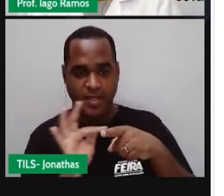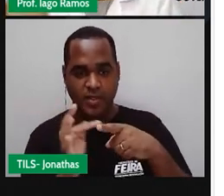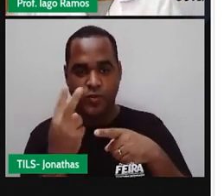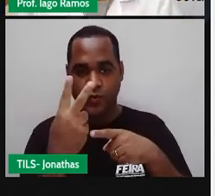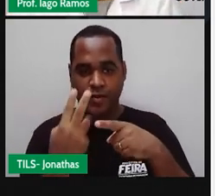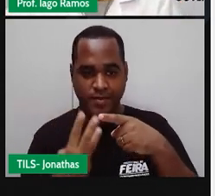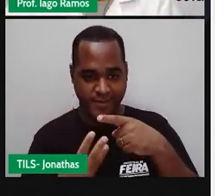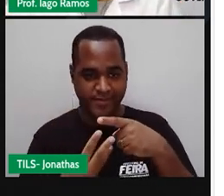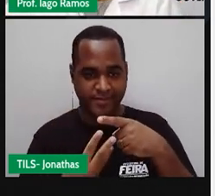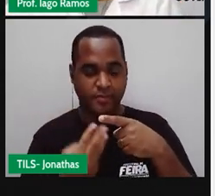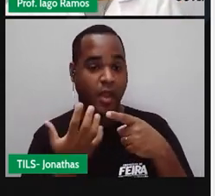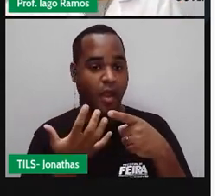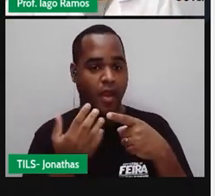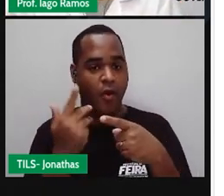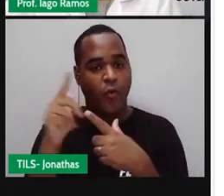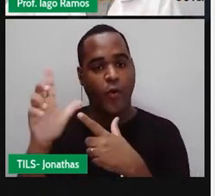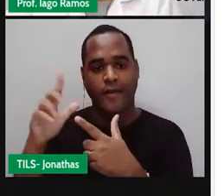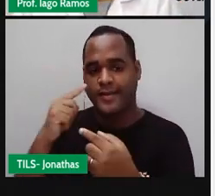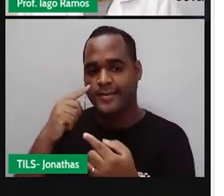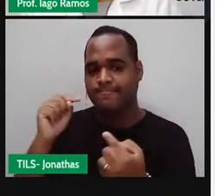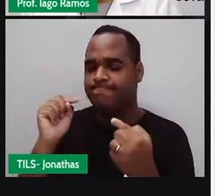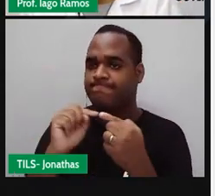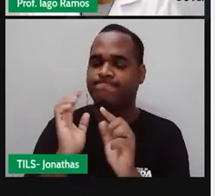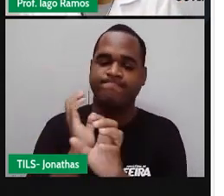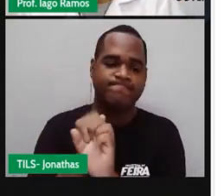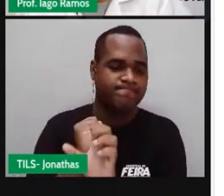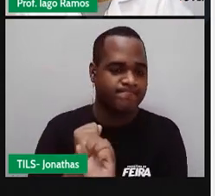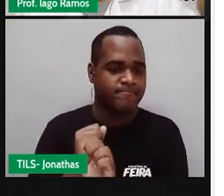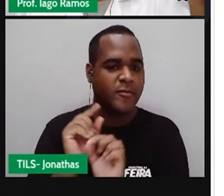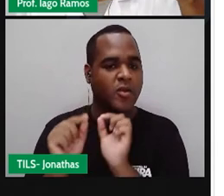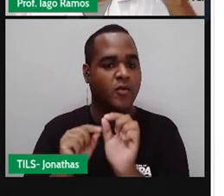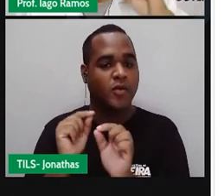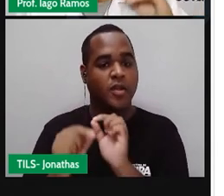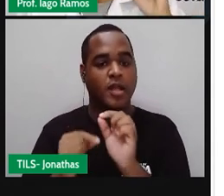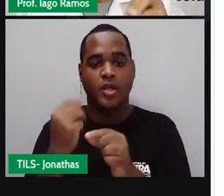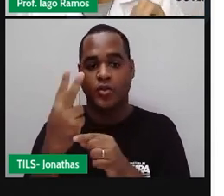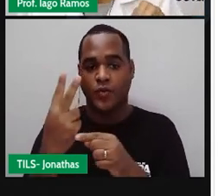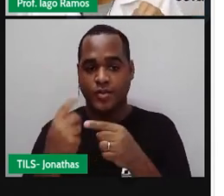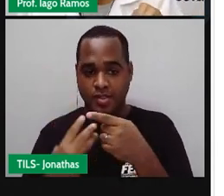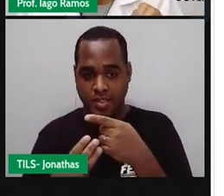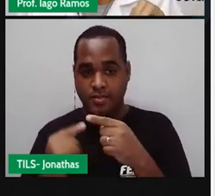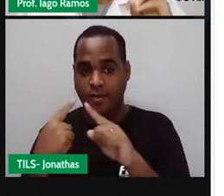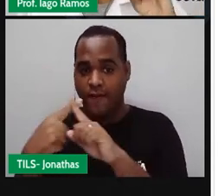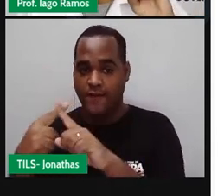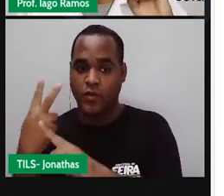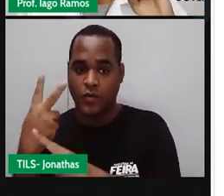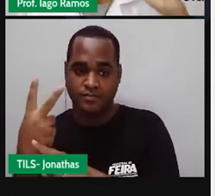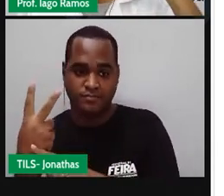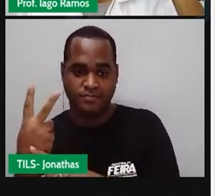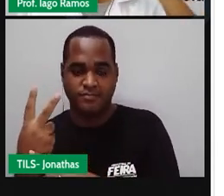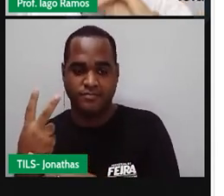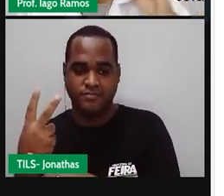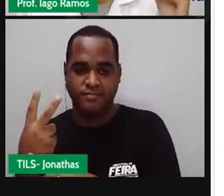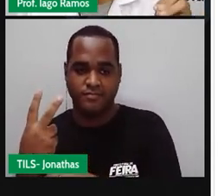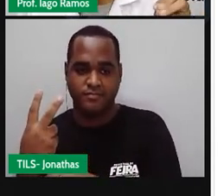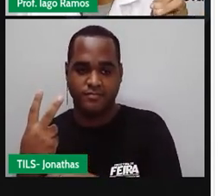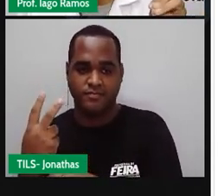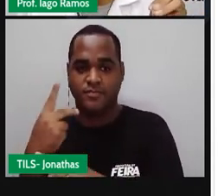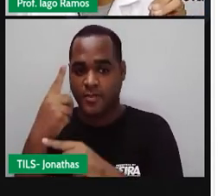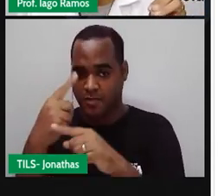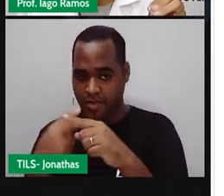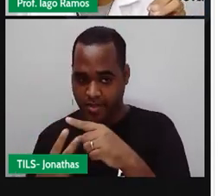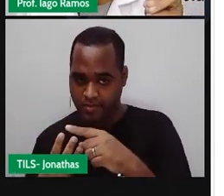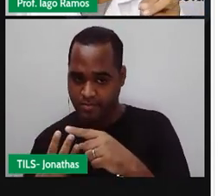terços eu quero achar frações equivalentes a dois terços eu faço dois terços desses dois né em cima